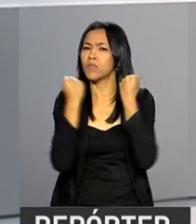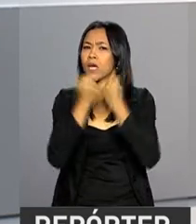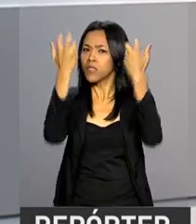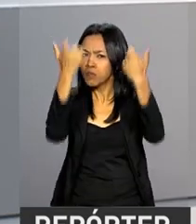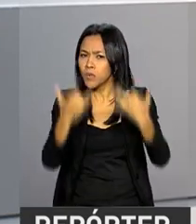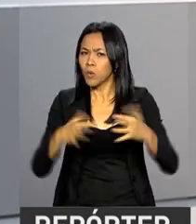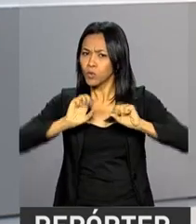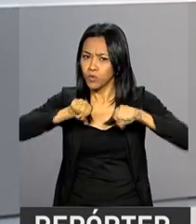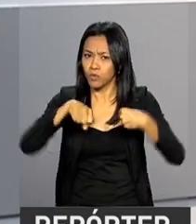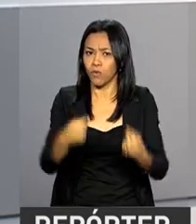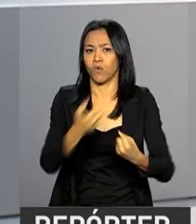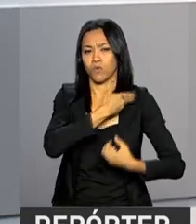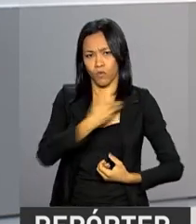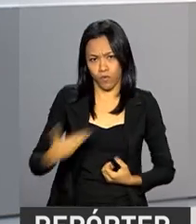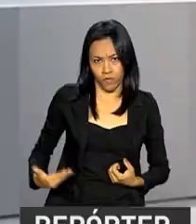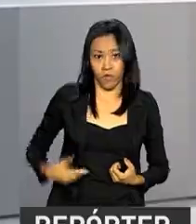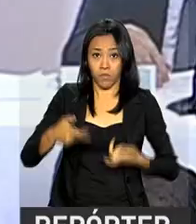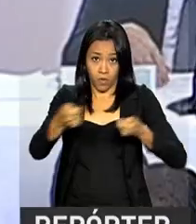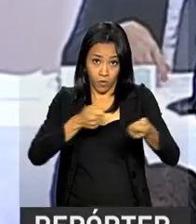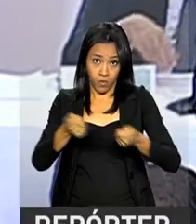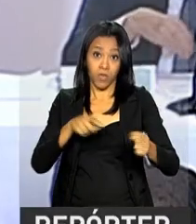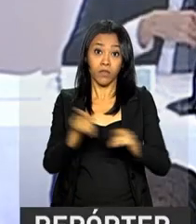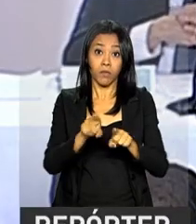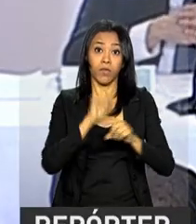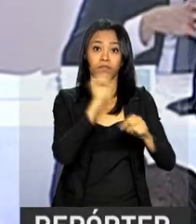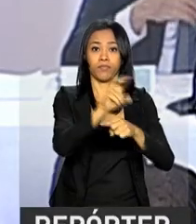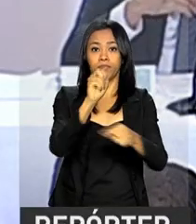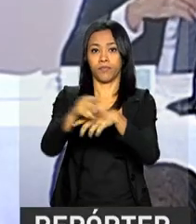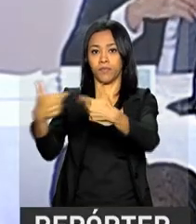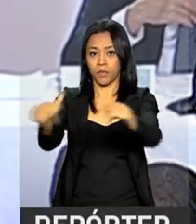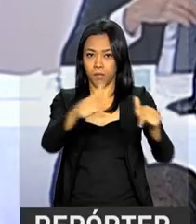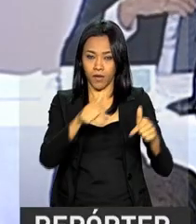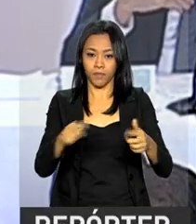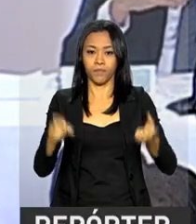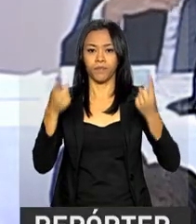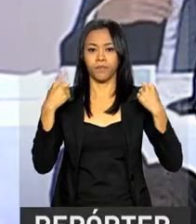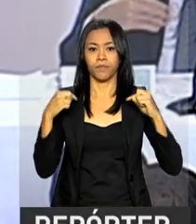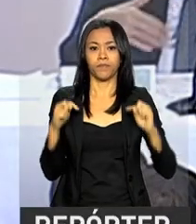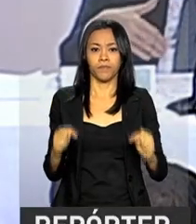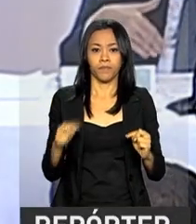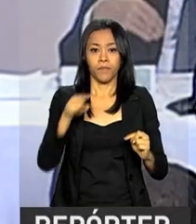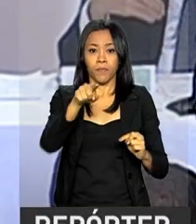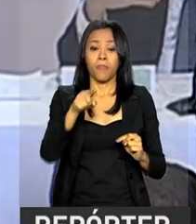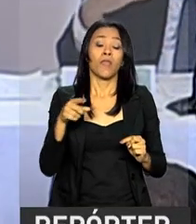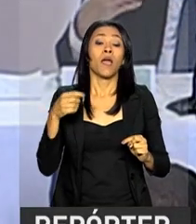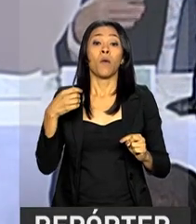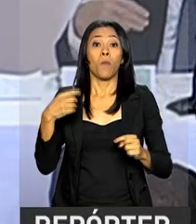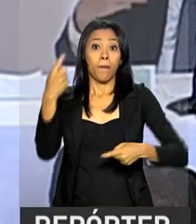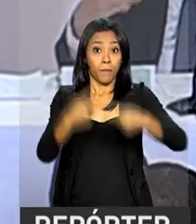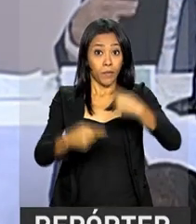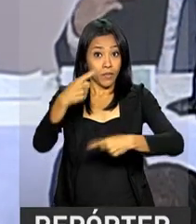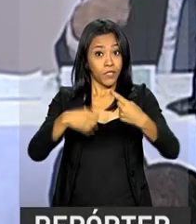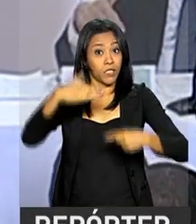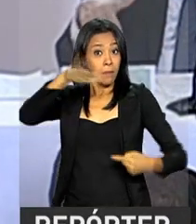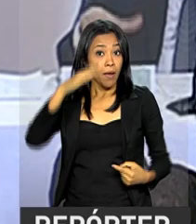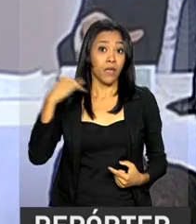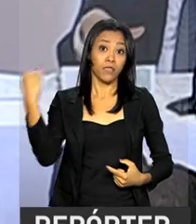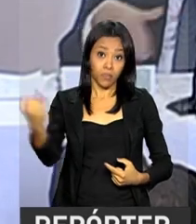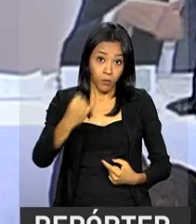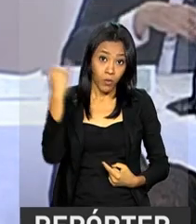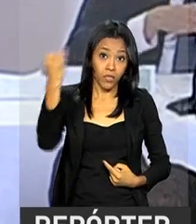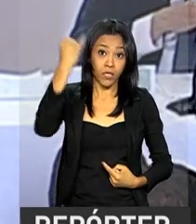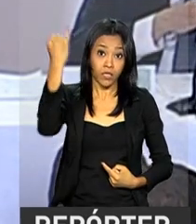e gerar empregos a política mais importantes não é das mais importantes